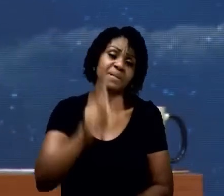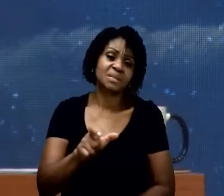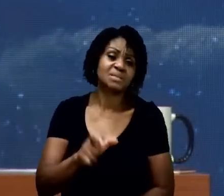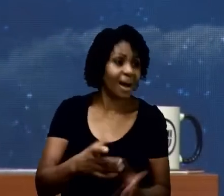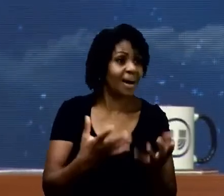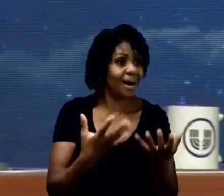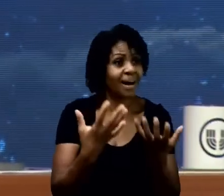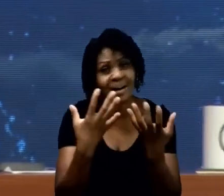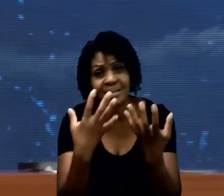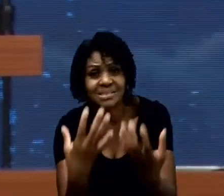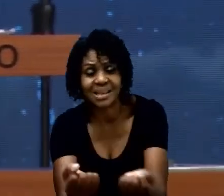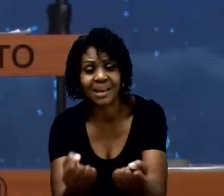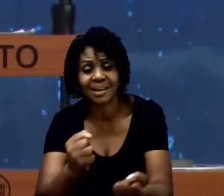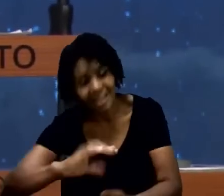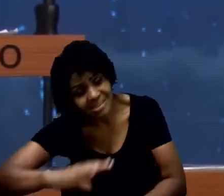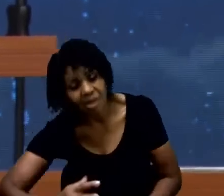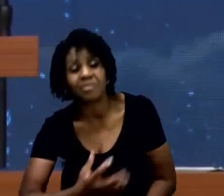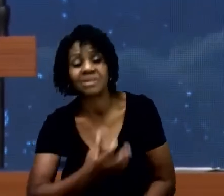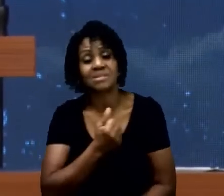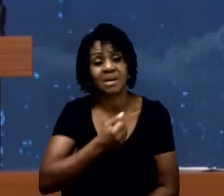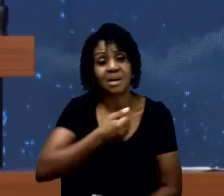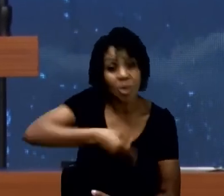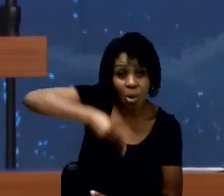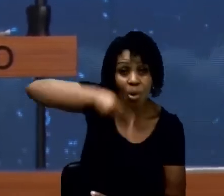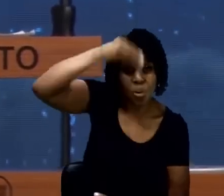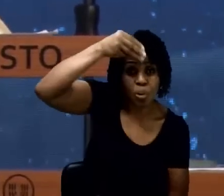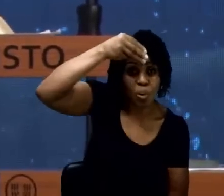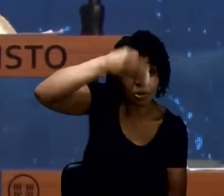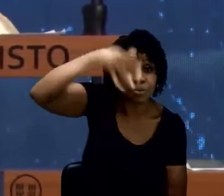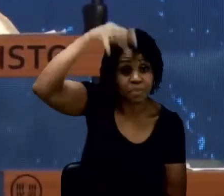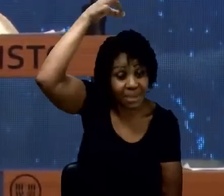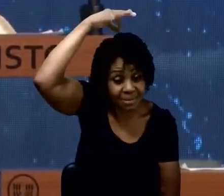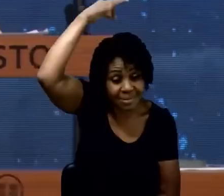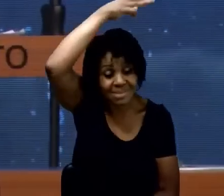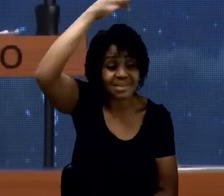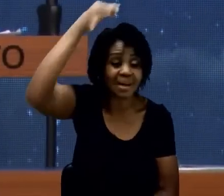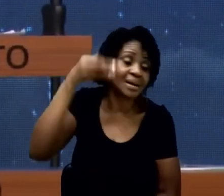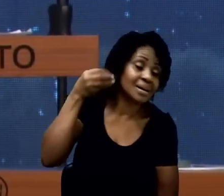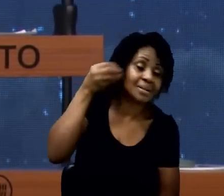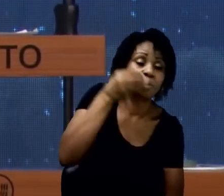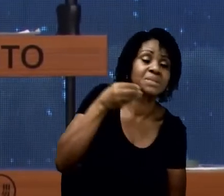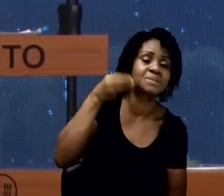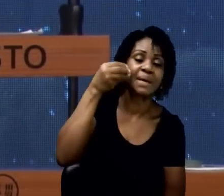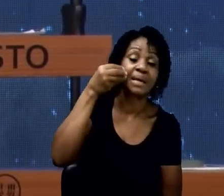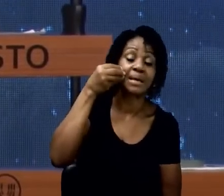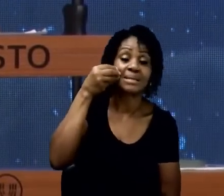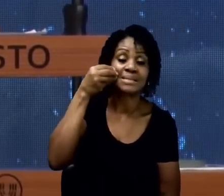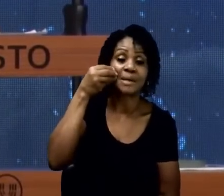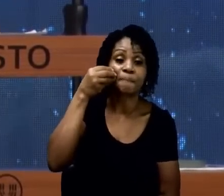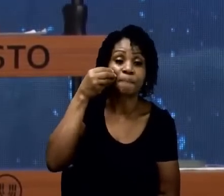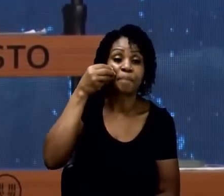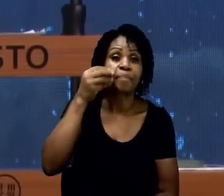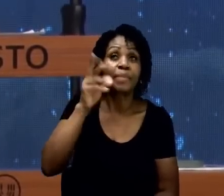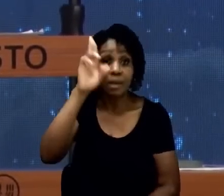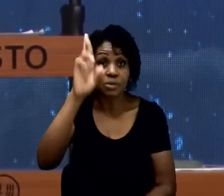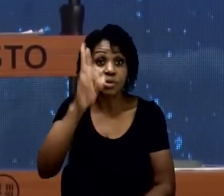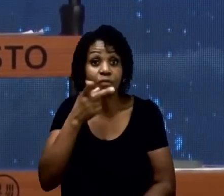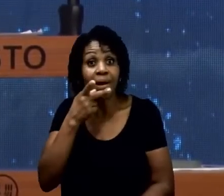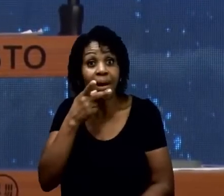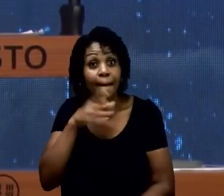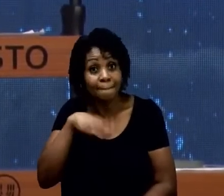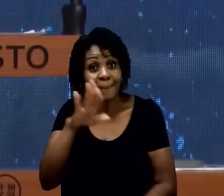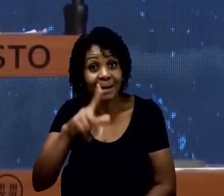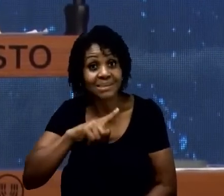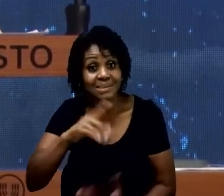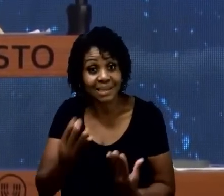a conversão. Outros com o batismo no Espírito Santo. Outros com uma experiência. E o Senhor está falando. Mas eu tenho mais para te